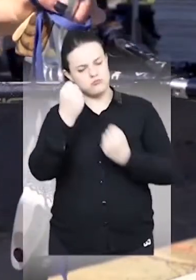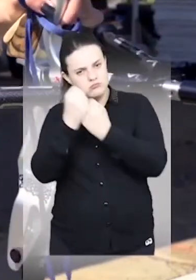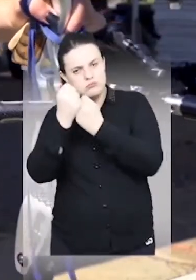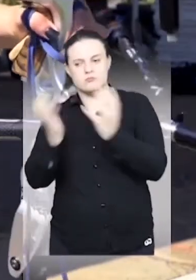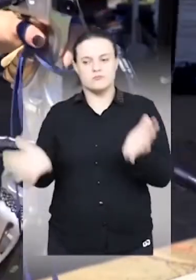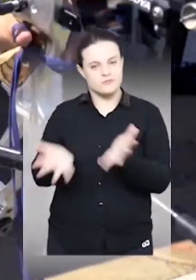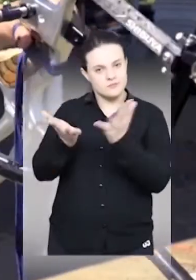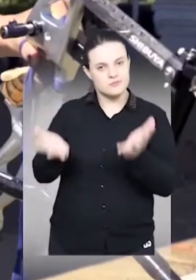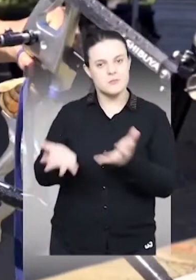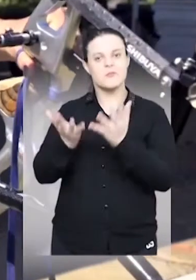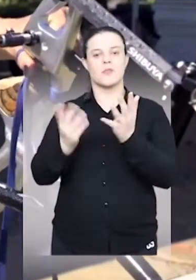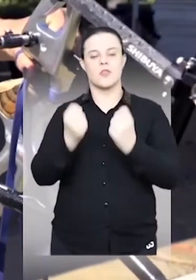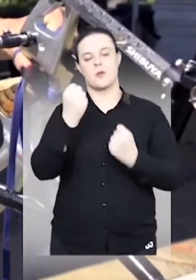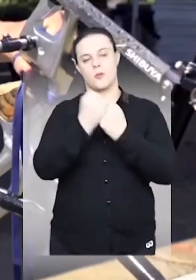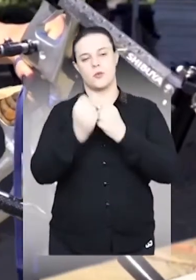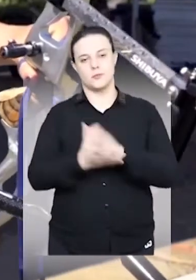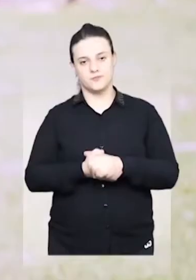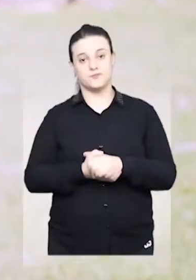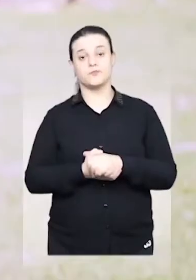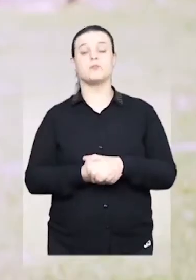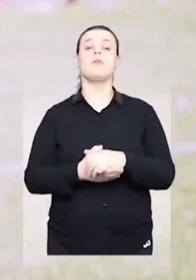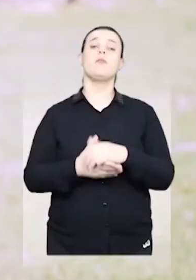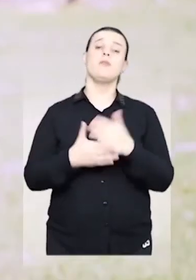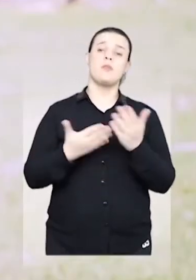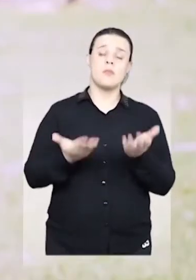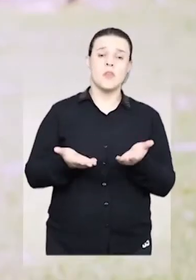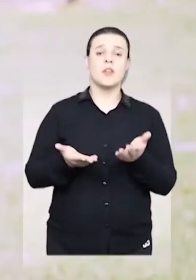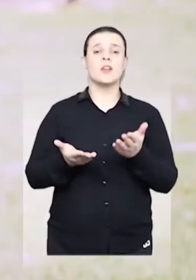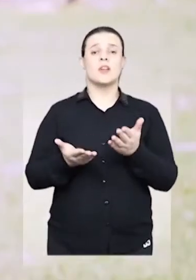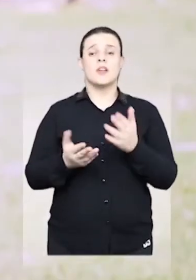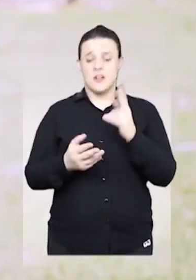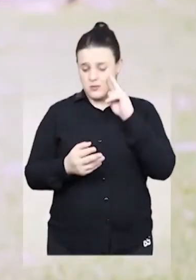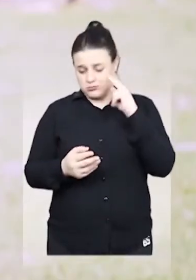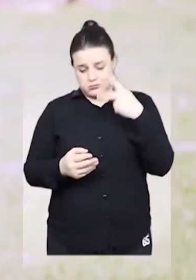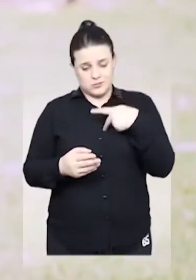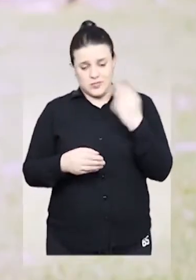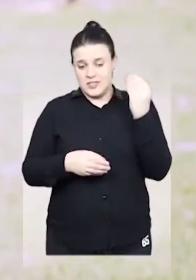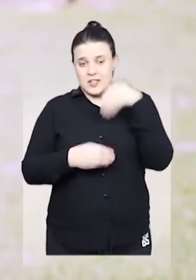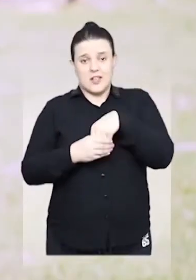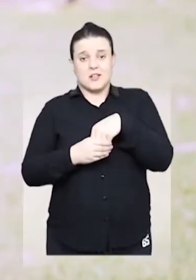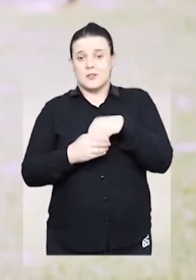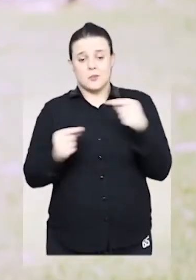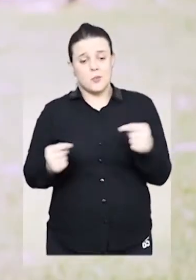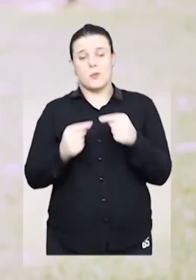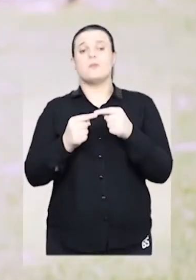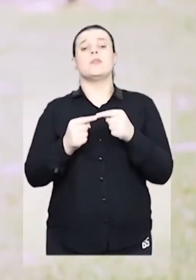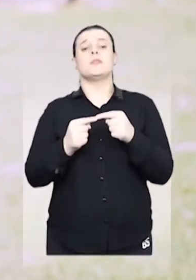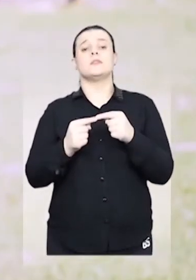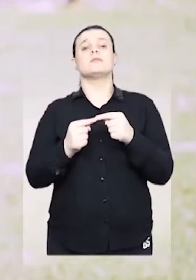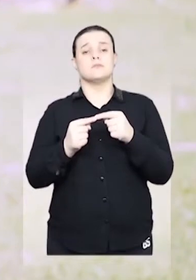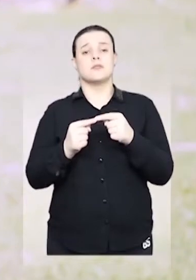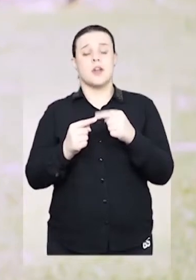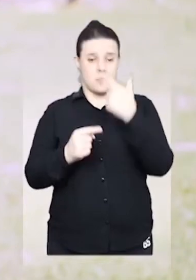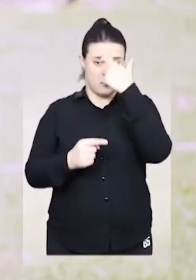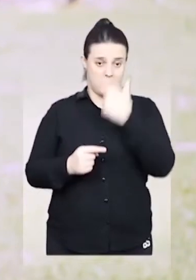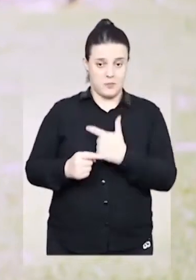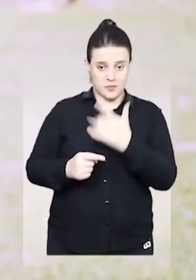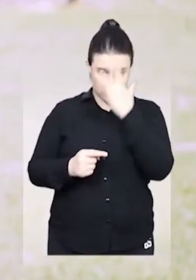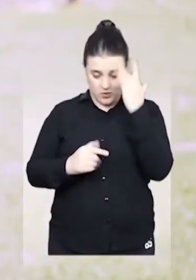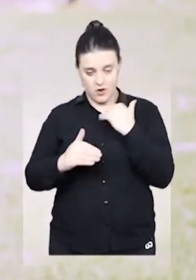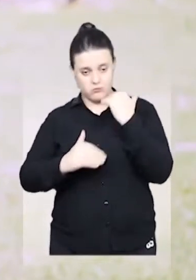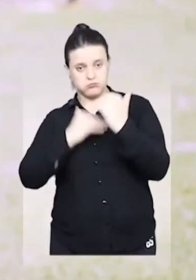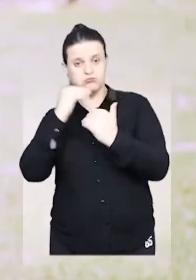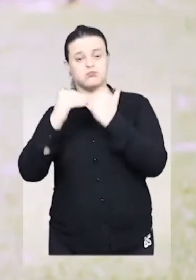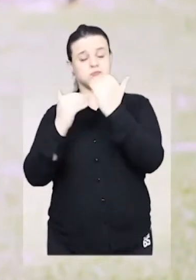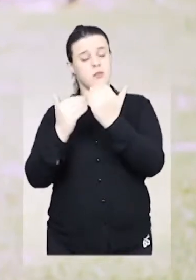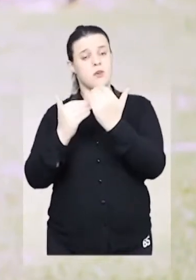suporte, incentivo e apoio. Uma parte de mim, uma parte do que eu sou hoje, da pessoa que eu me